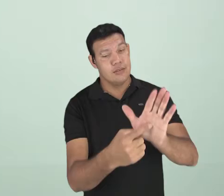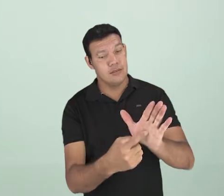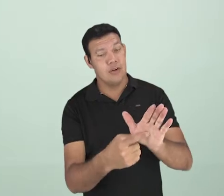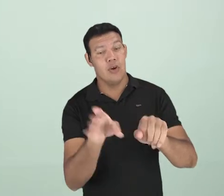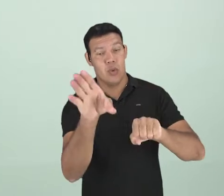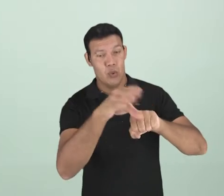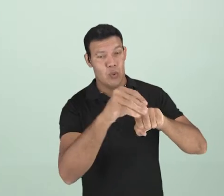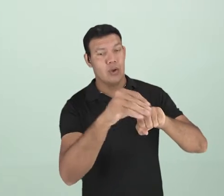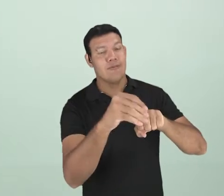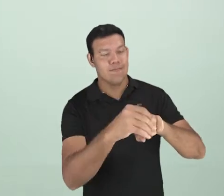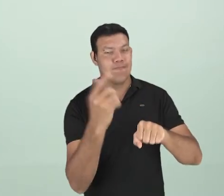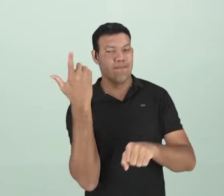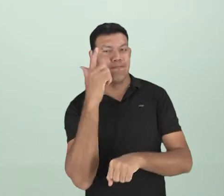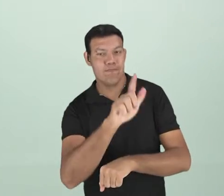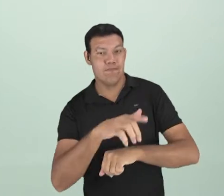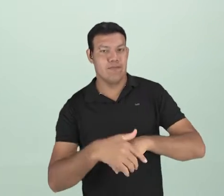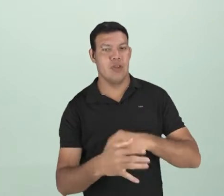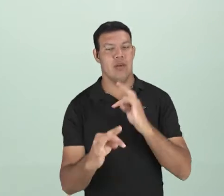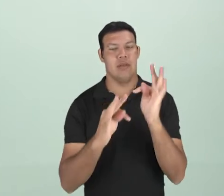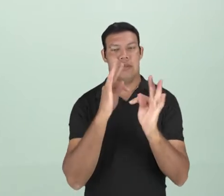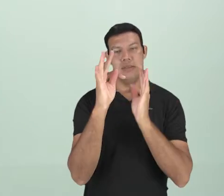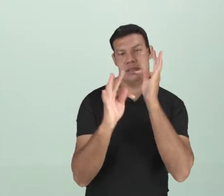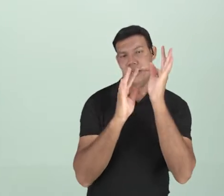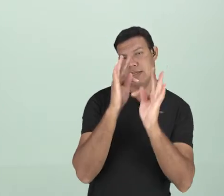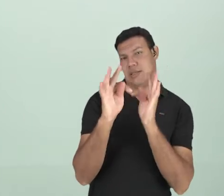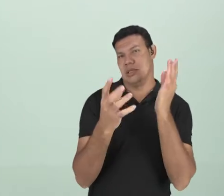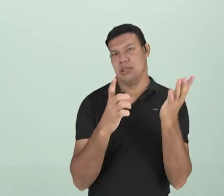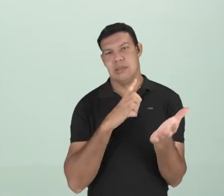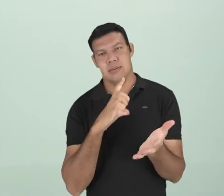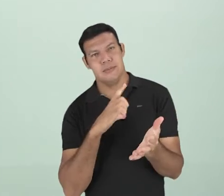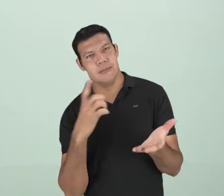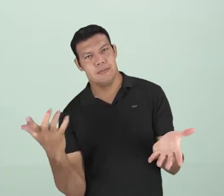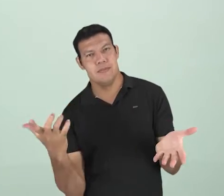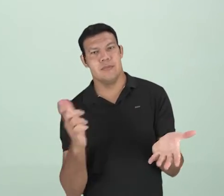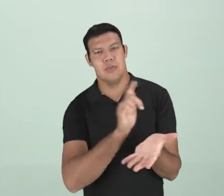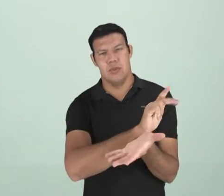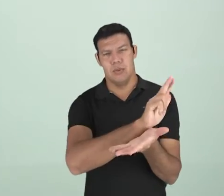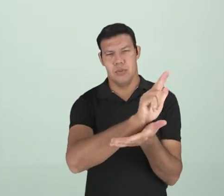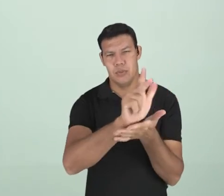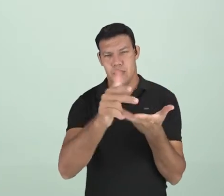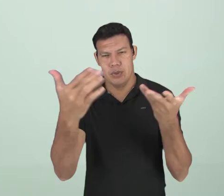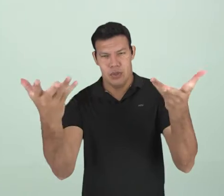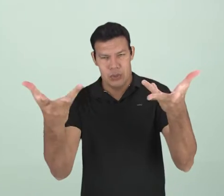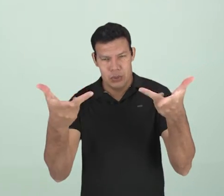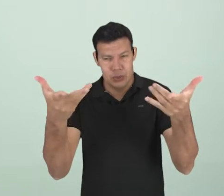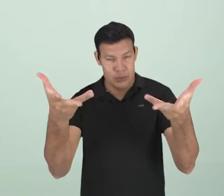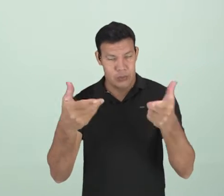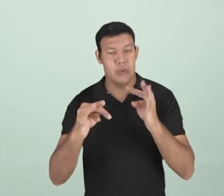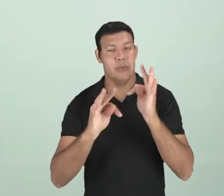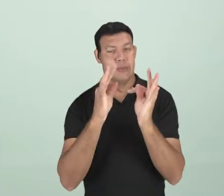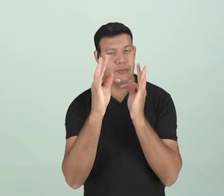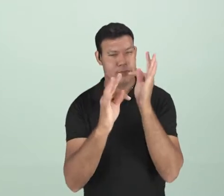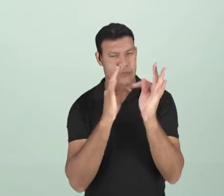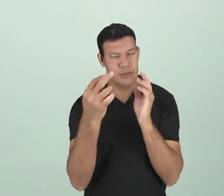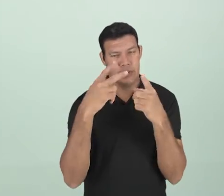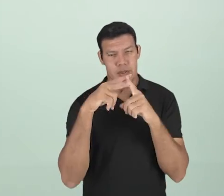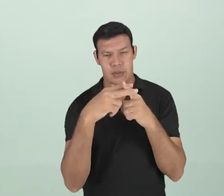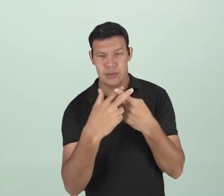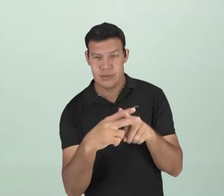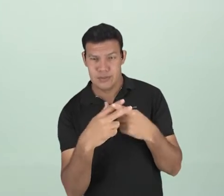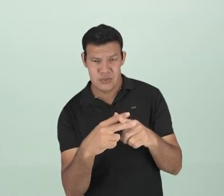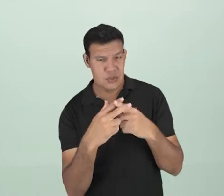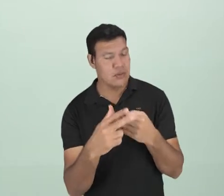você tem as tecnologias hoje, se você tem várias habilidades tecnológicas,